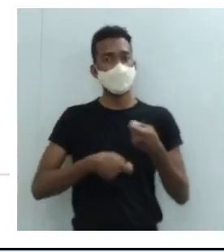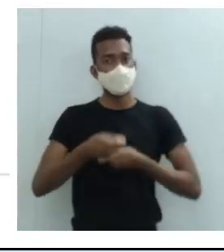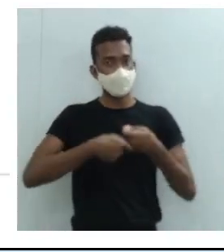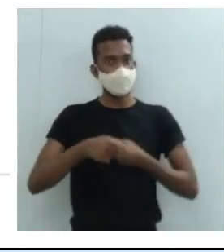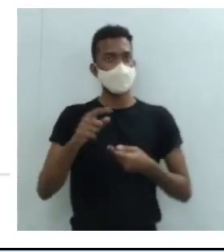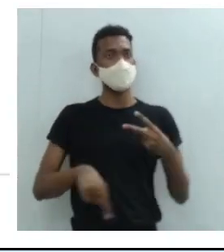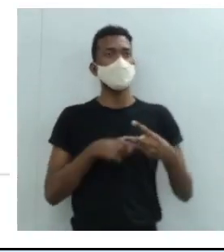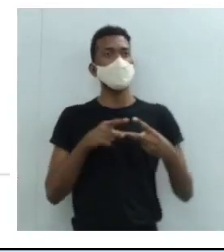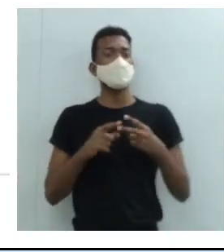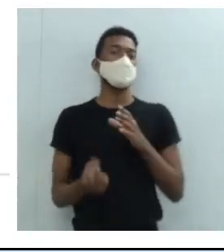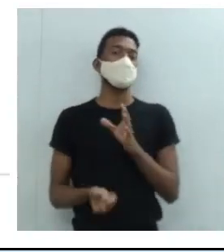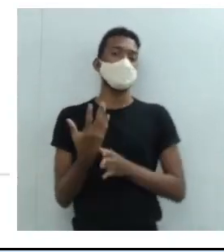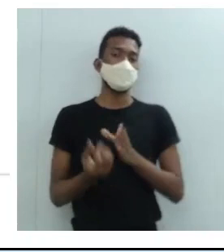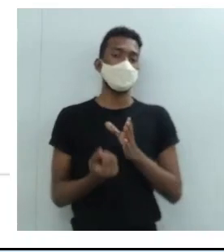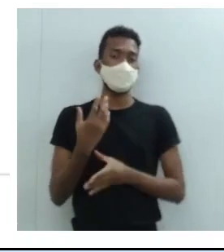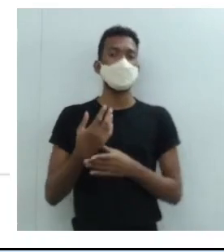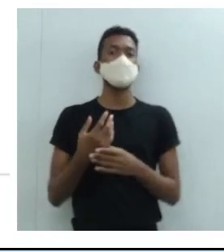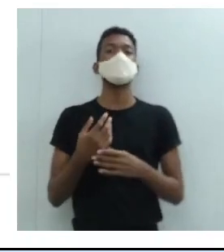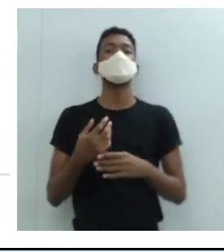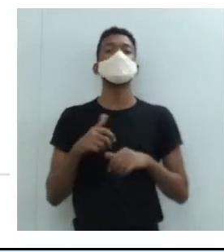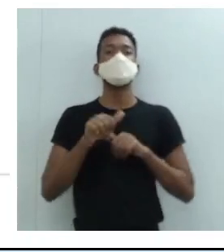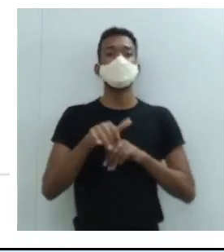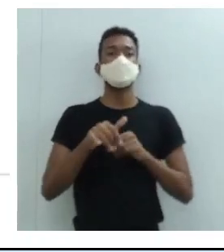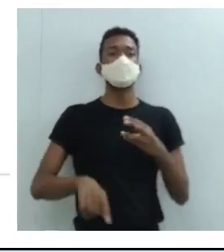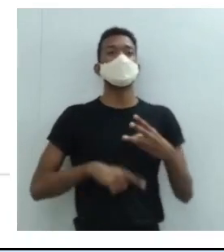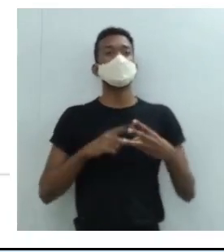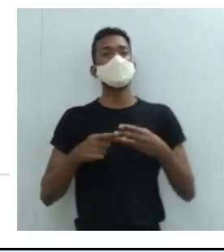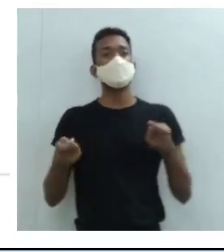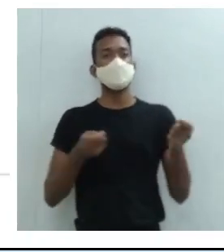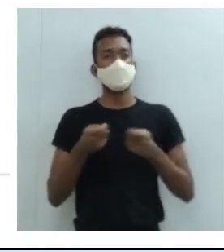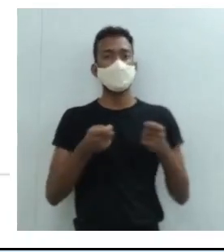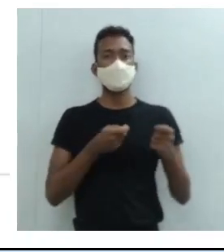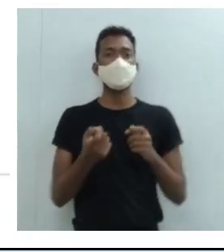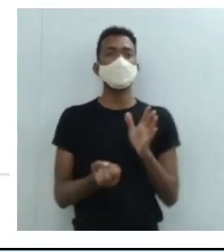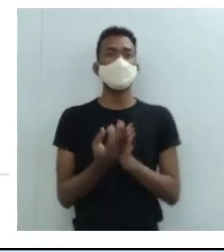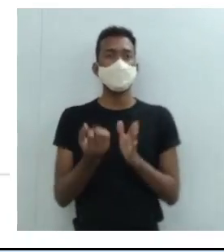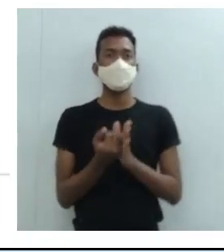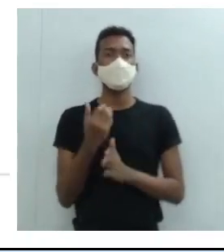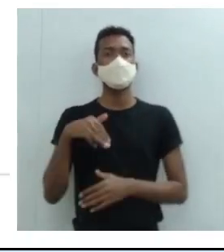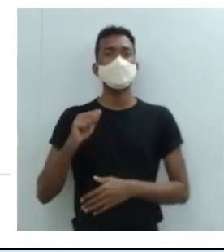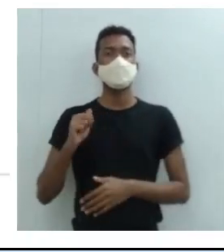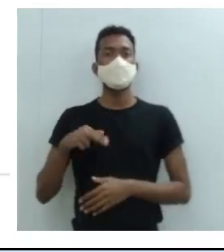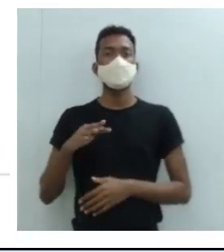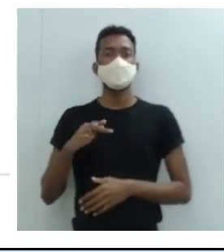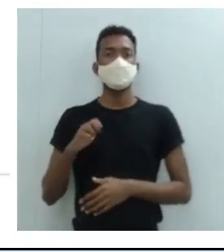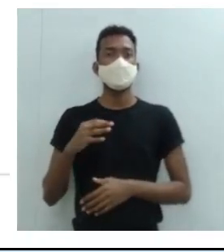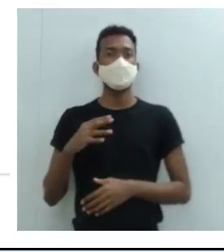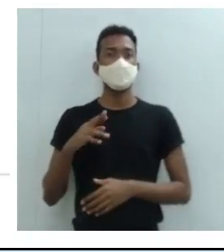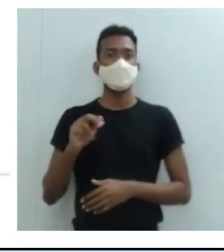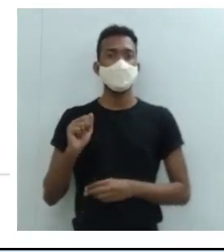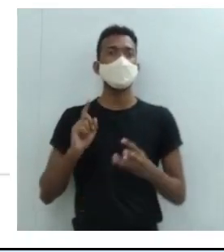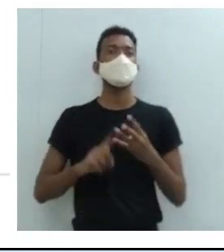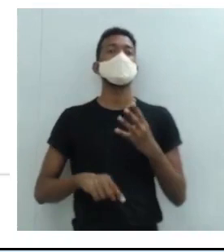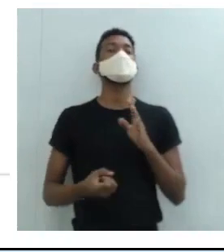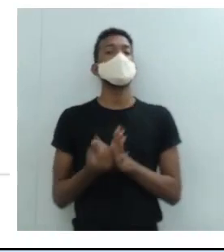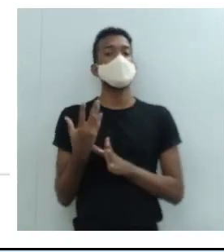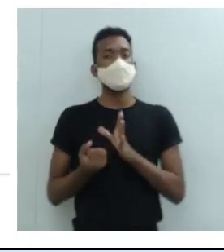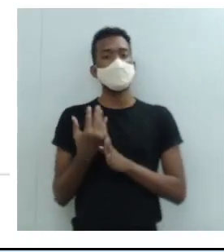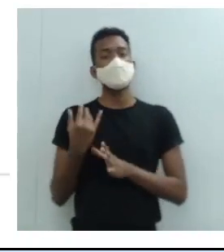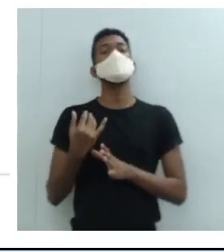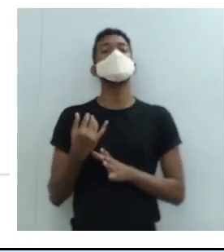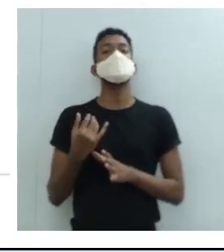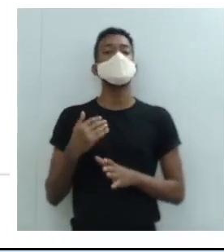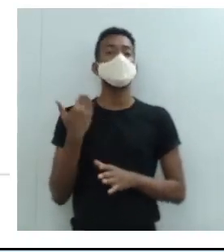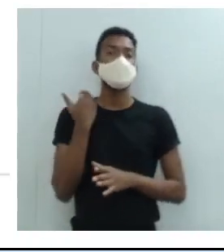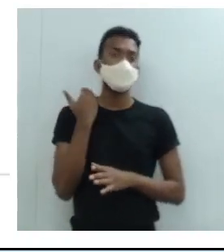A formação de exército, o controle da produção das manufaturas, né? A criação de impostos,